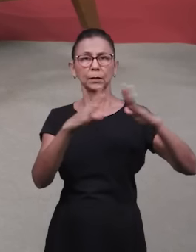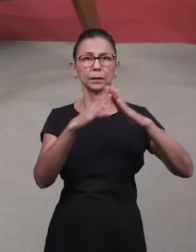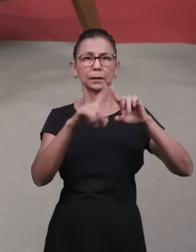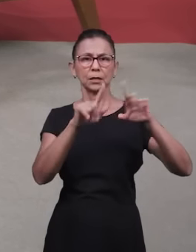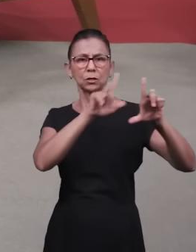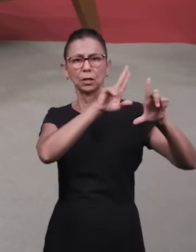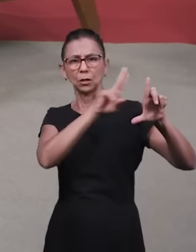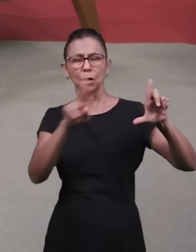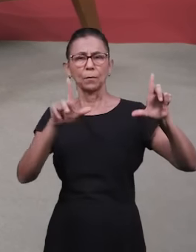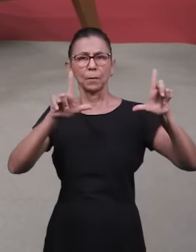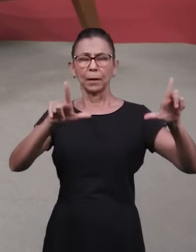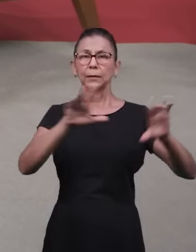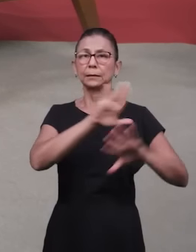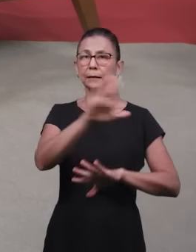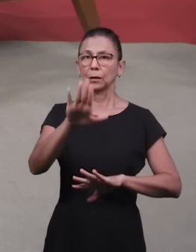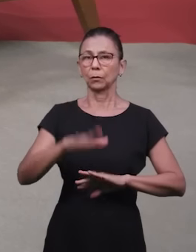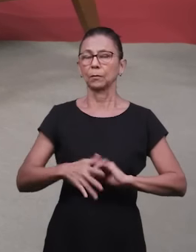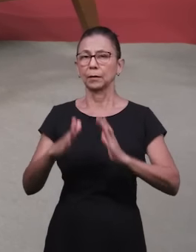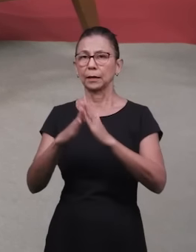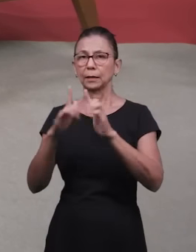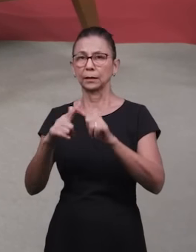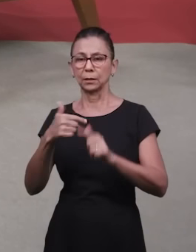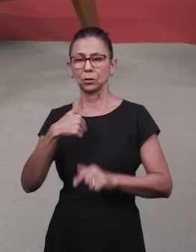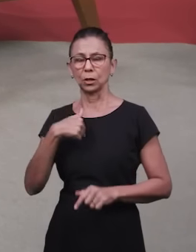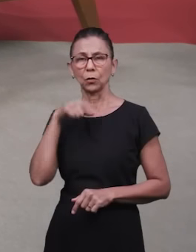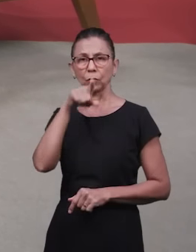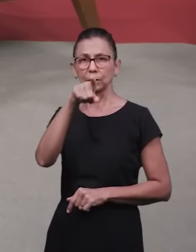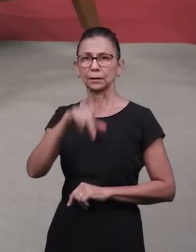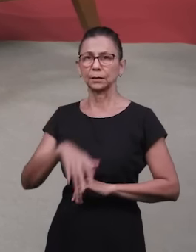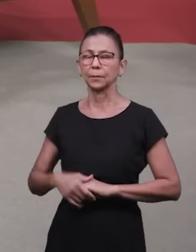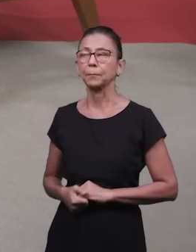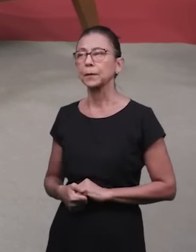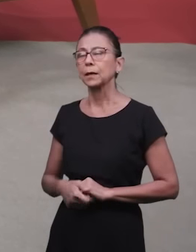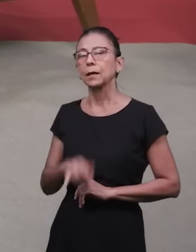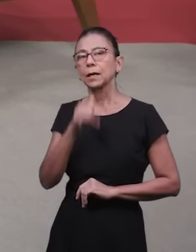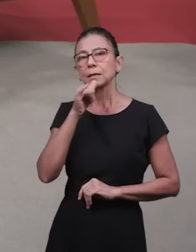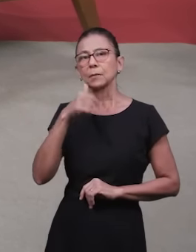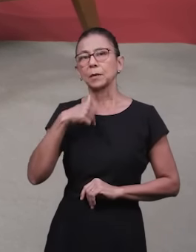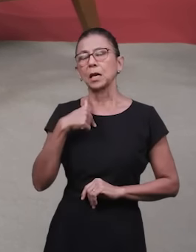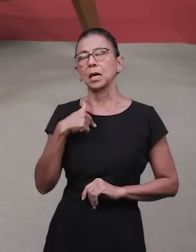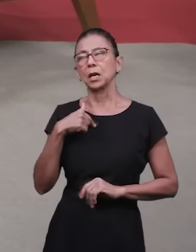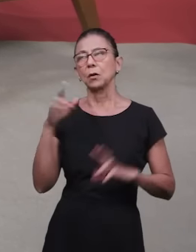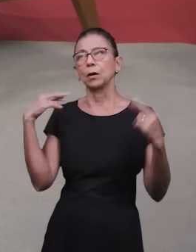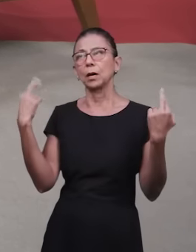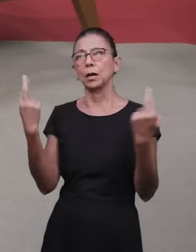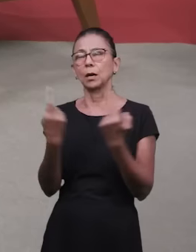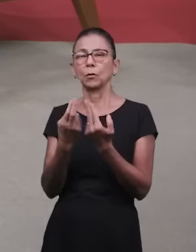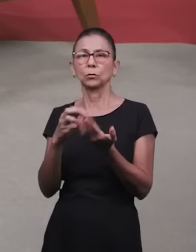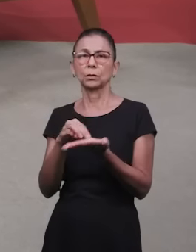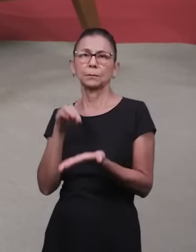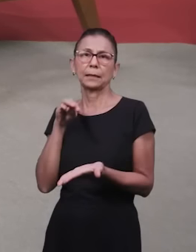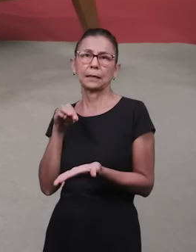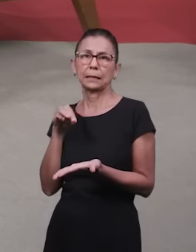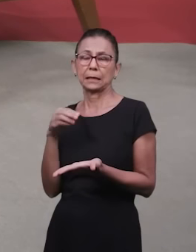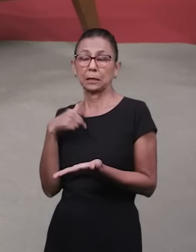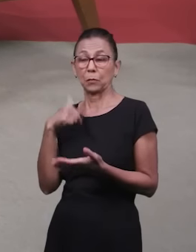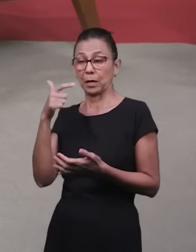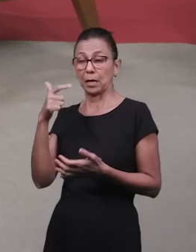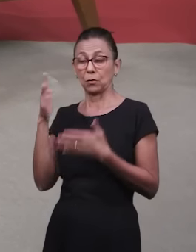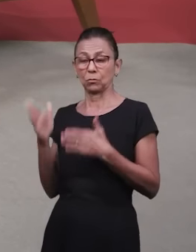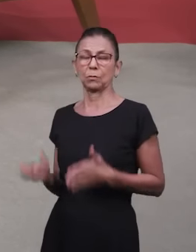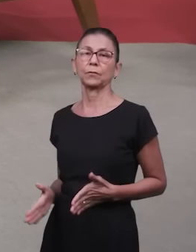sou eu, é você, claro, é o irmão, claro, que está nos, claro, assistindo. Claro, claro. Ou seja, eu sou membro da igreja que está Maranata, eu sou igreja fiel. Não é